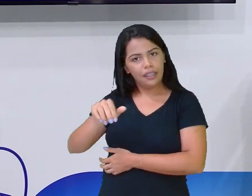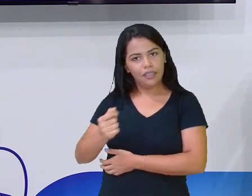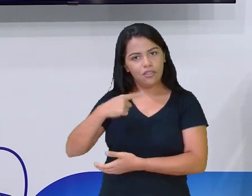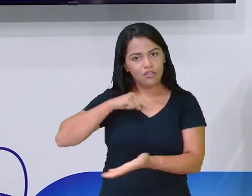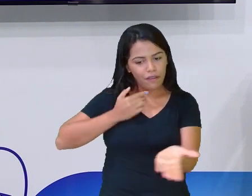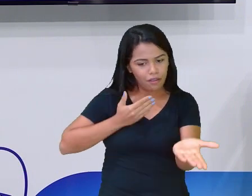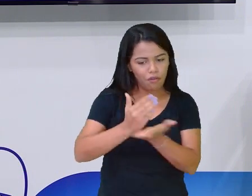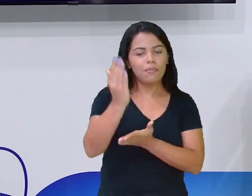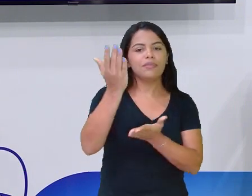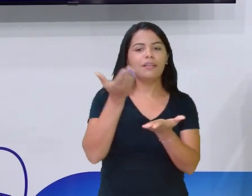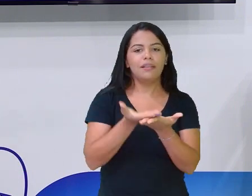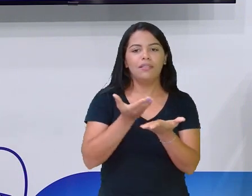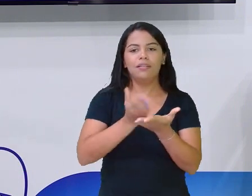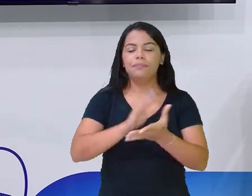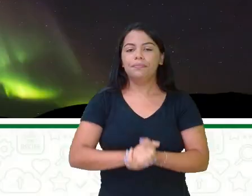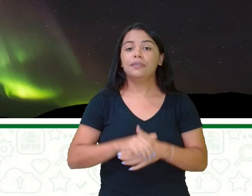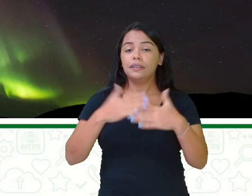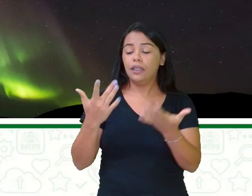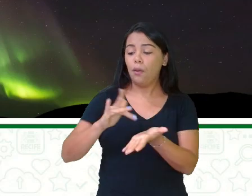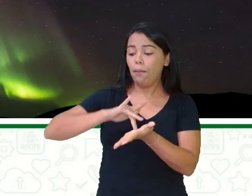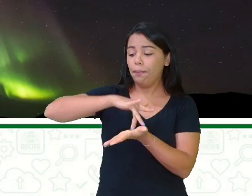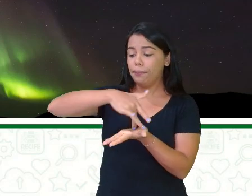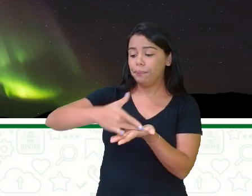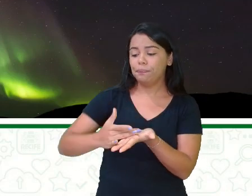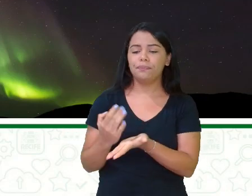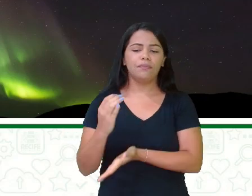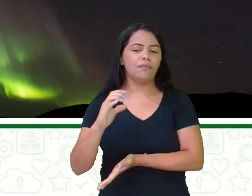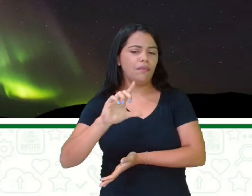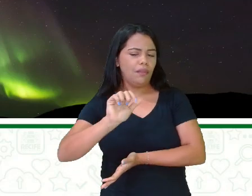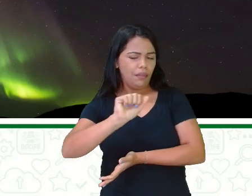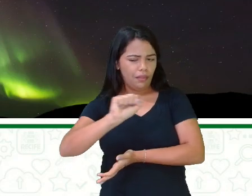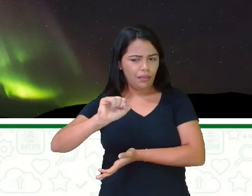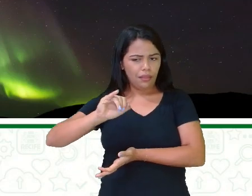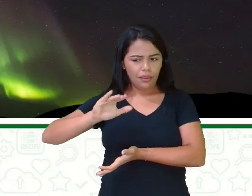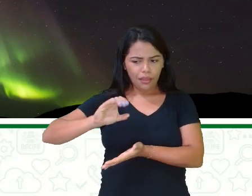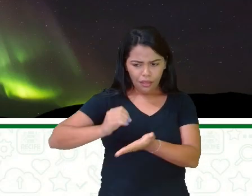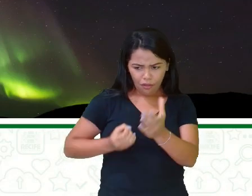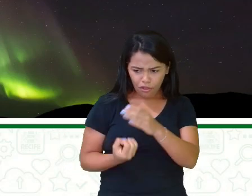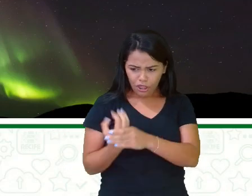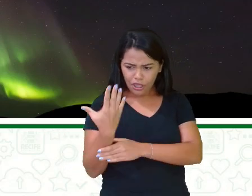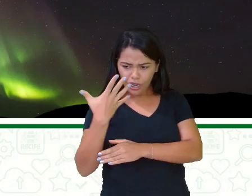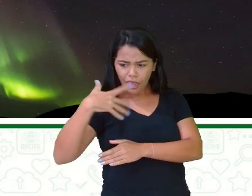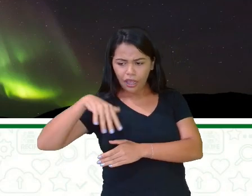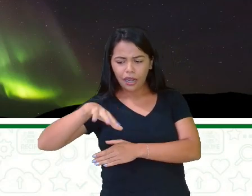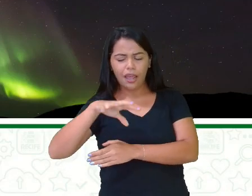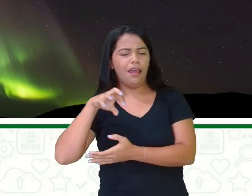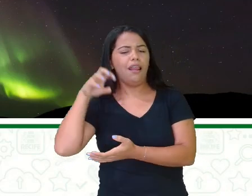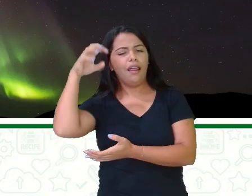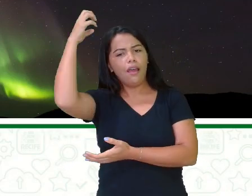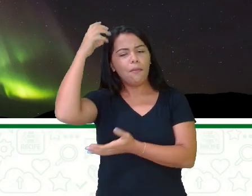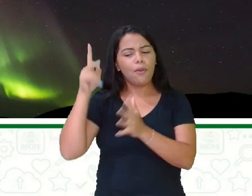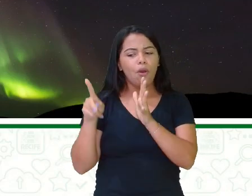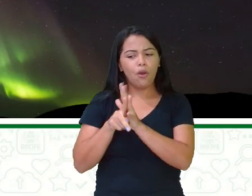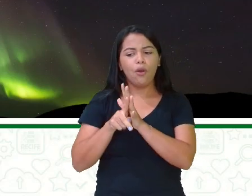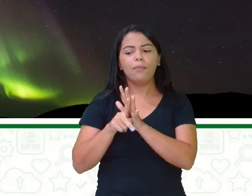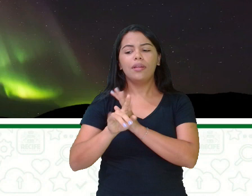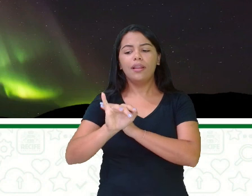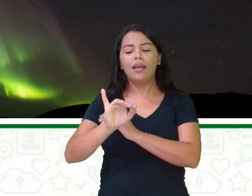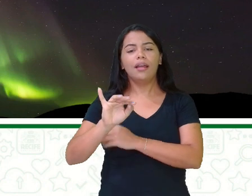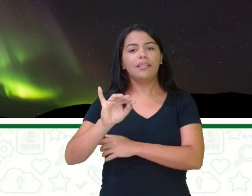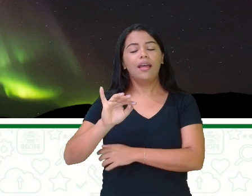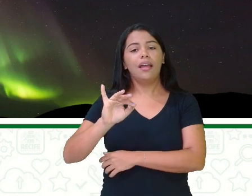aula. O balé clássico, ele surgiu nas cortes italianas no século XVI.